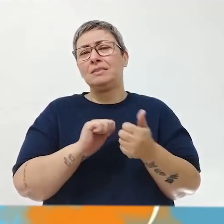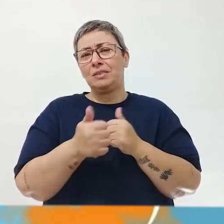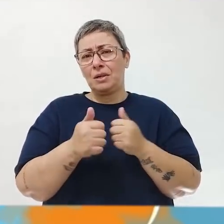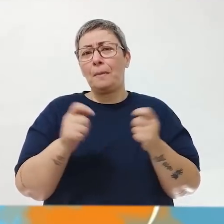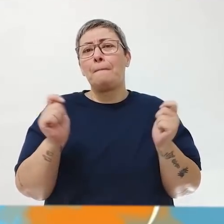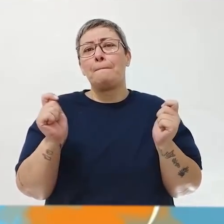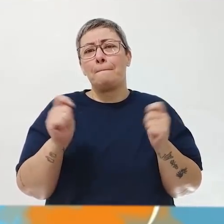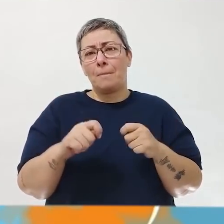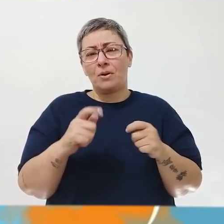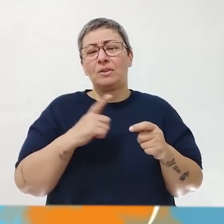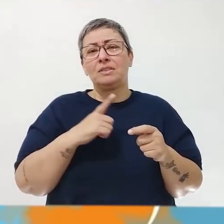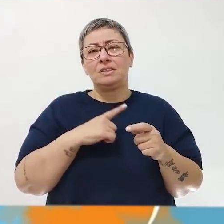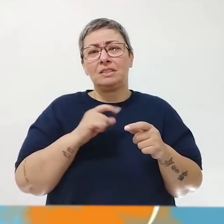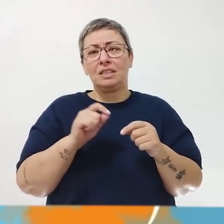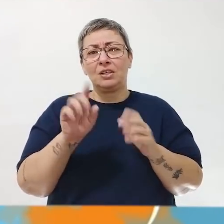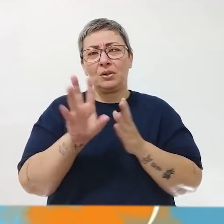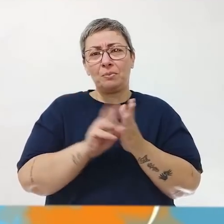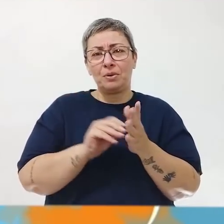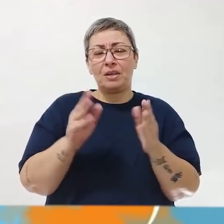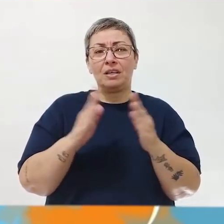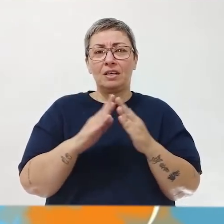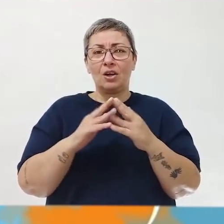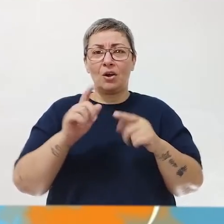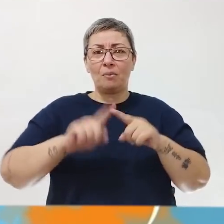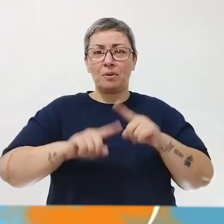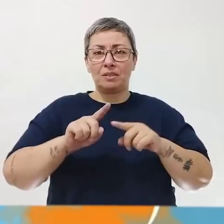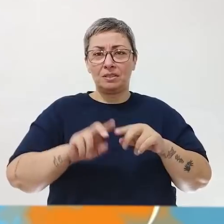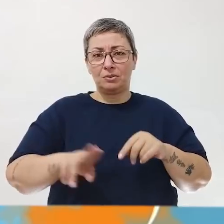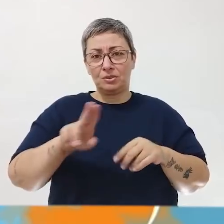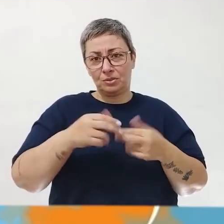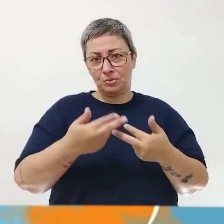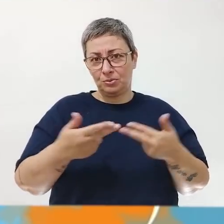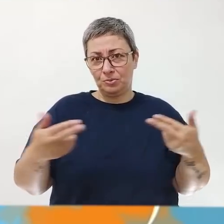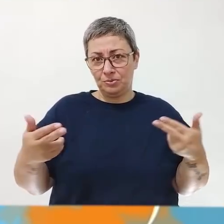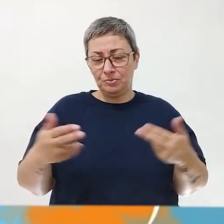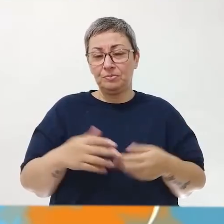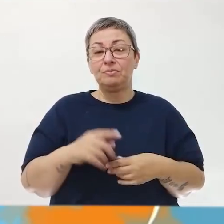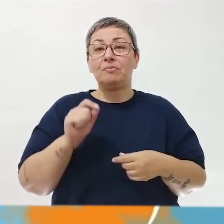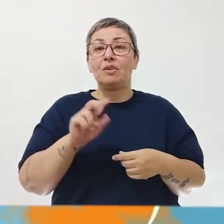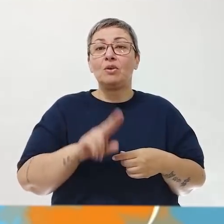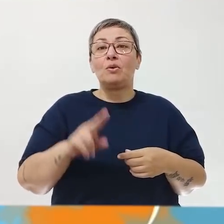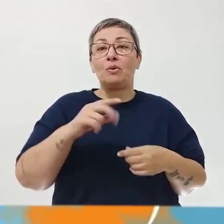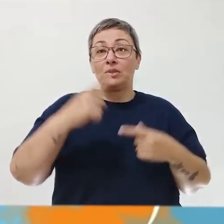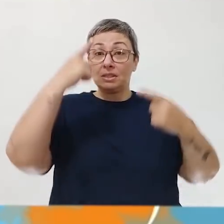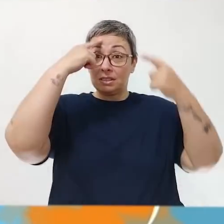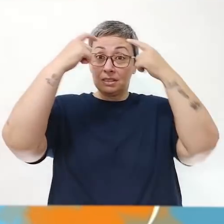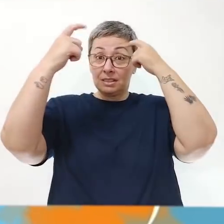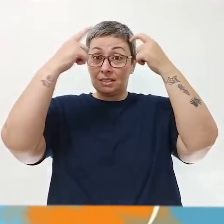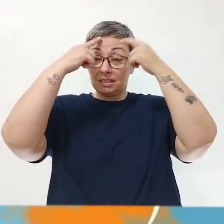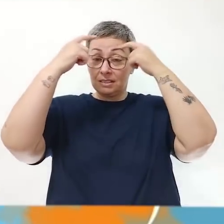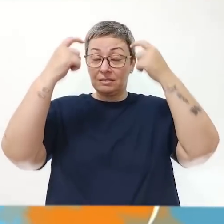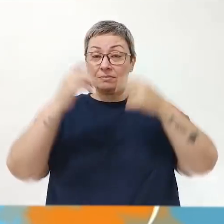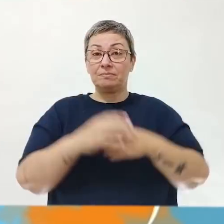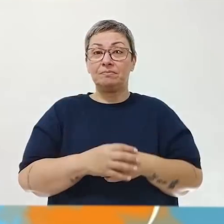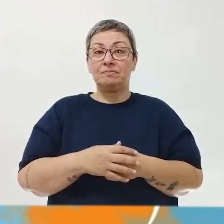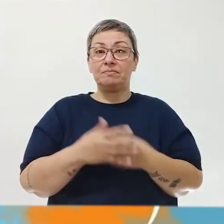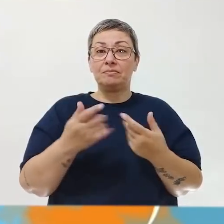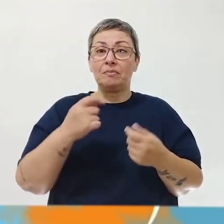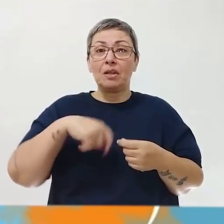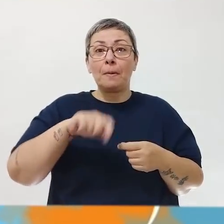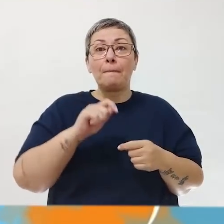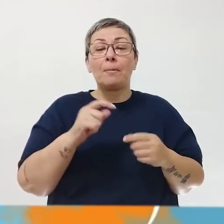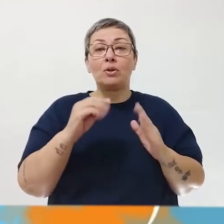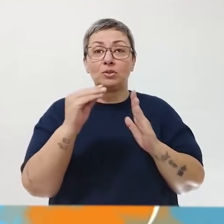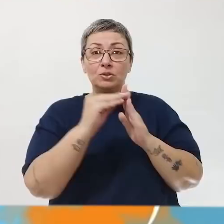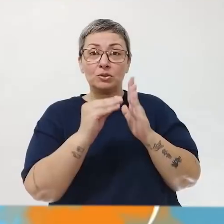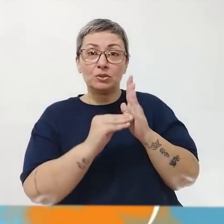vocês também podem tentar reproduzi-los usando outros materiais também. Usem a criatividade. Vocês